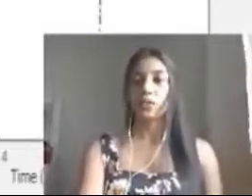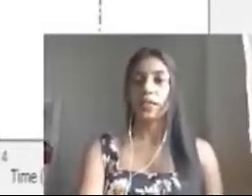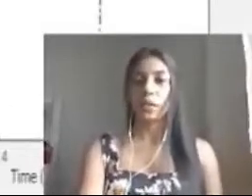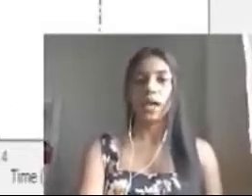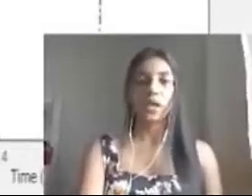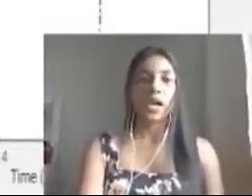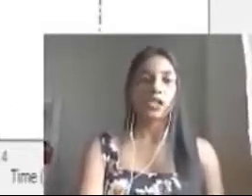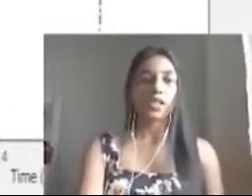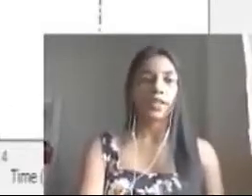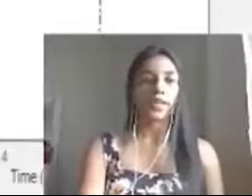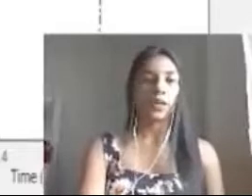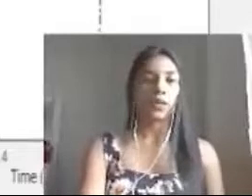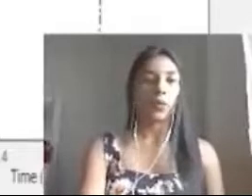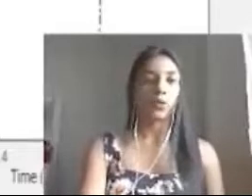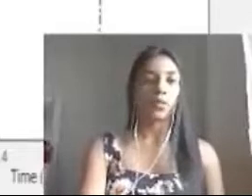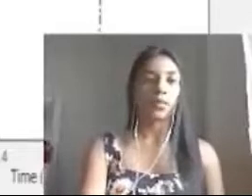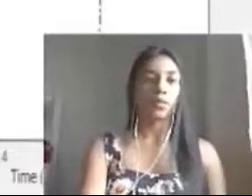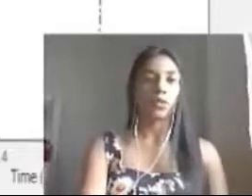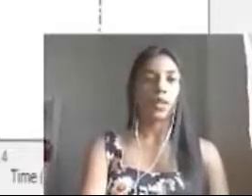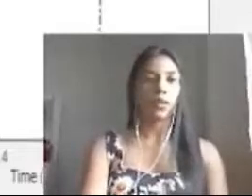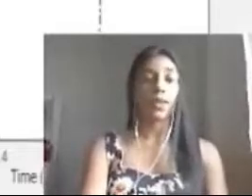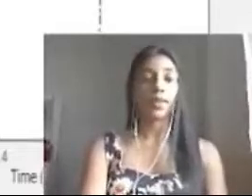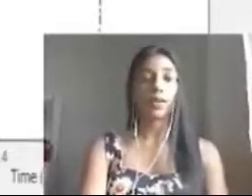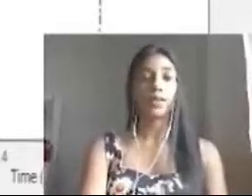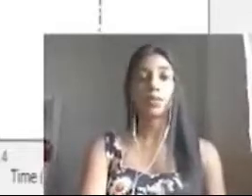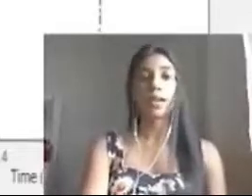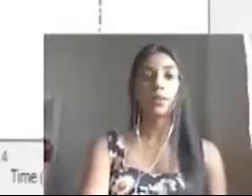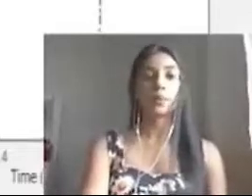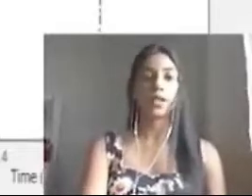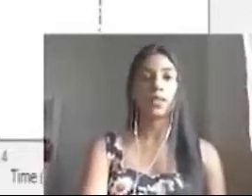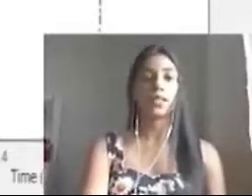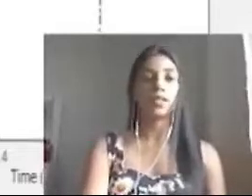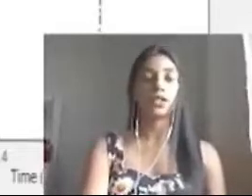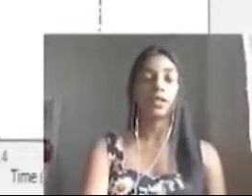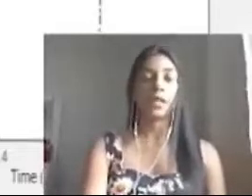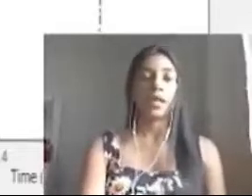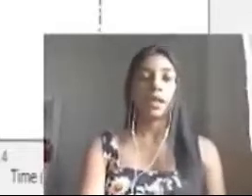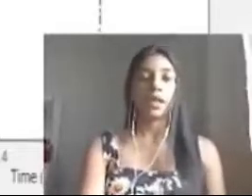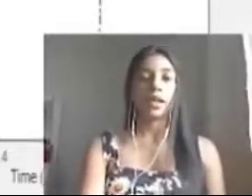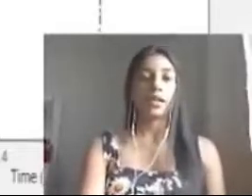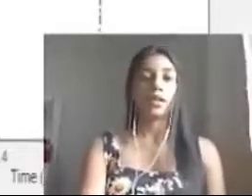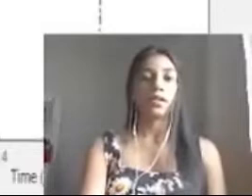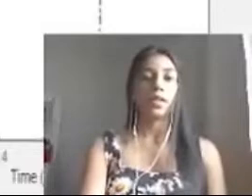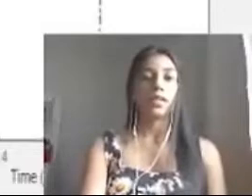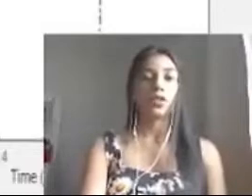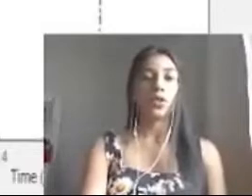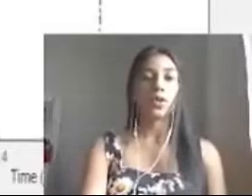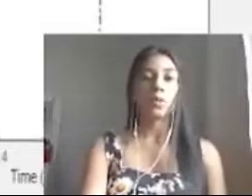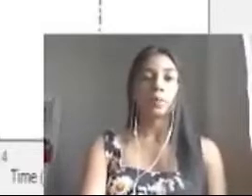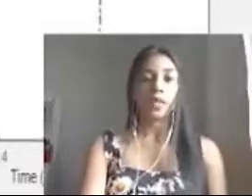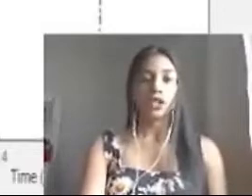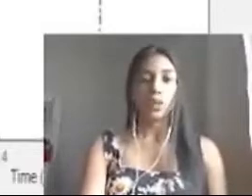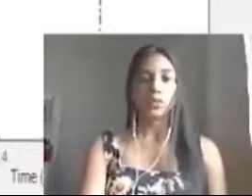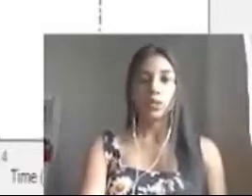aqui, 0,84, a gente analisa aqui, ó, o polo antes estava em -4 e -6, agora eles se aproximaram, né, de maneira que distante aqui, e agora eles estão aqui nesse pontinho